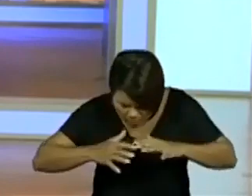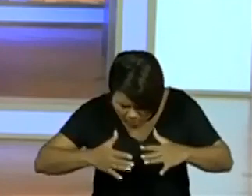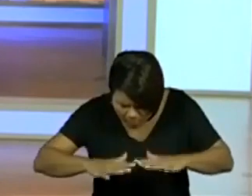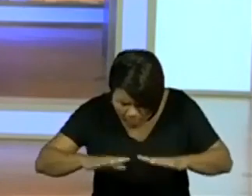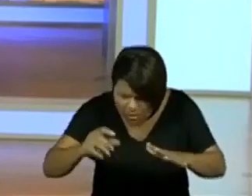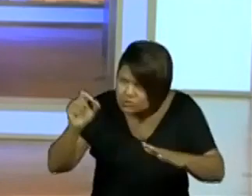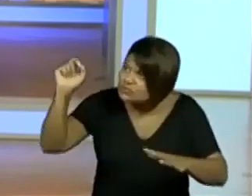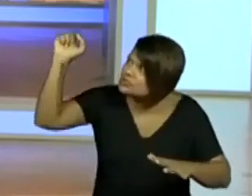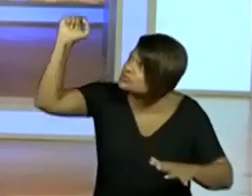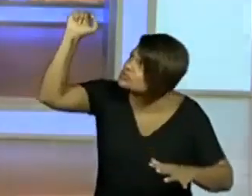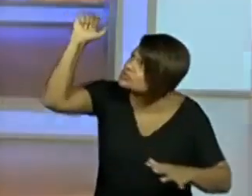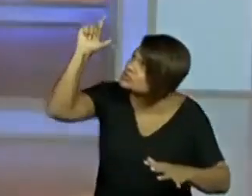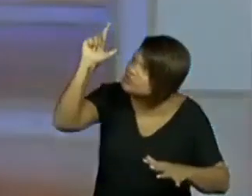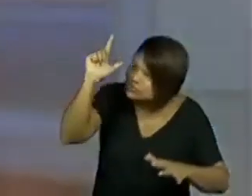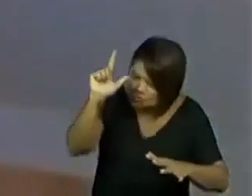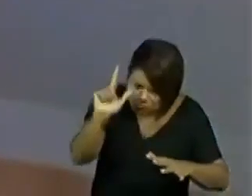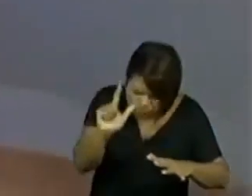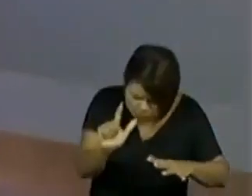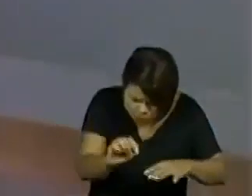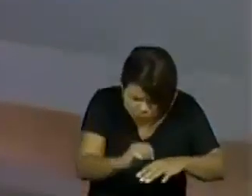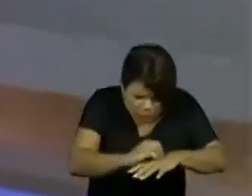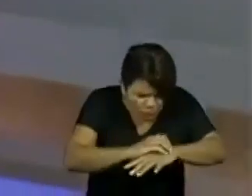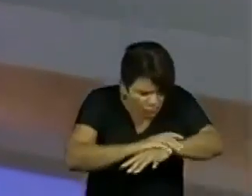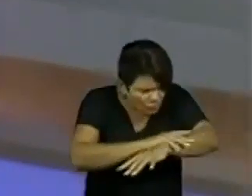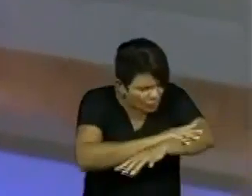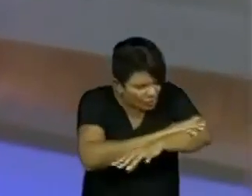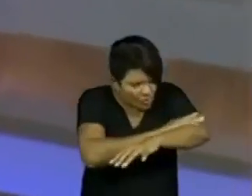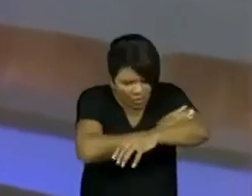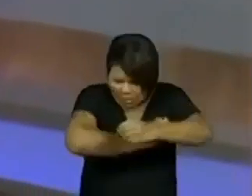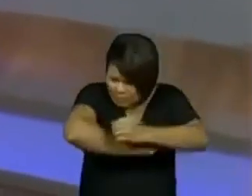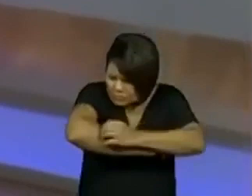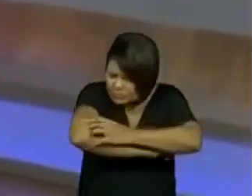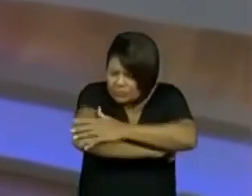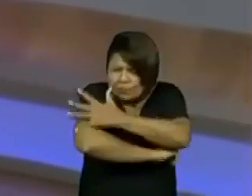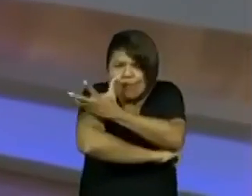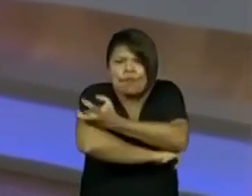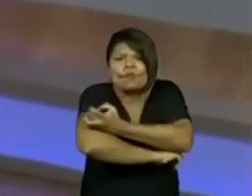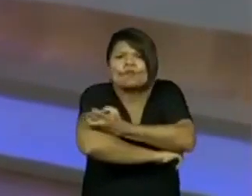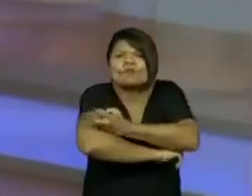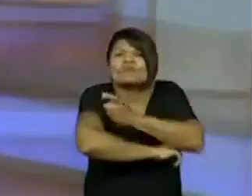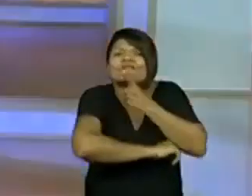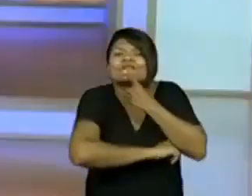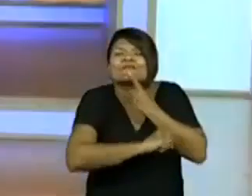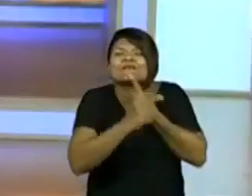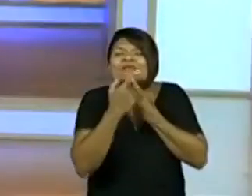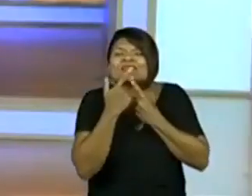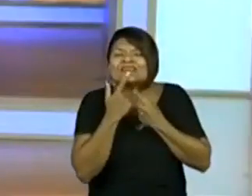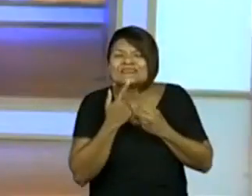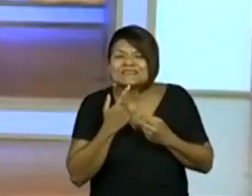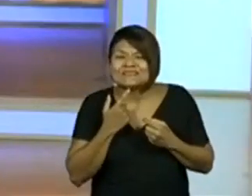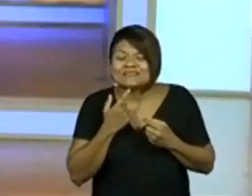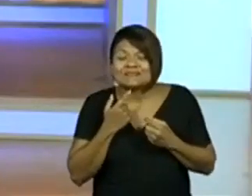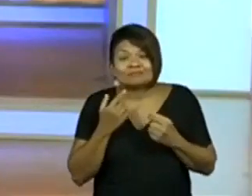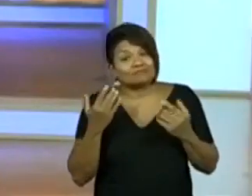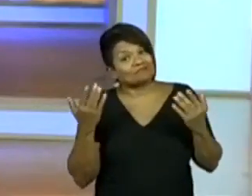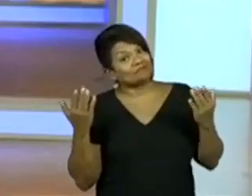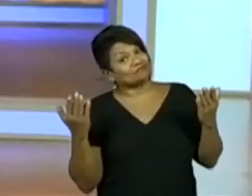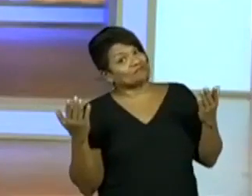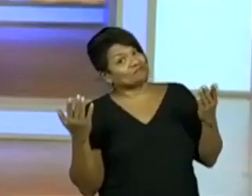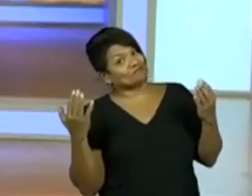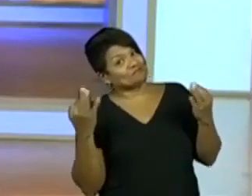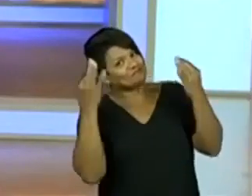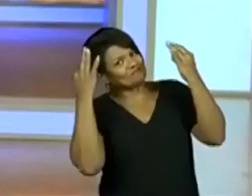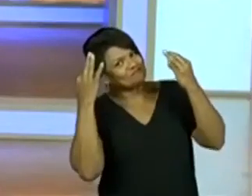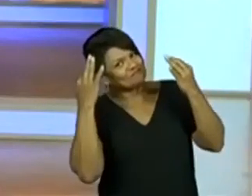foi tingindo sua pele daquele vermelho queimado do poente. Bom, com certeza agora